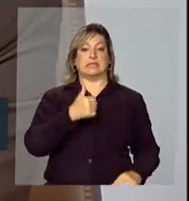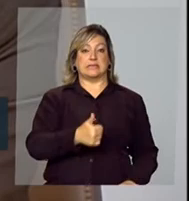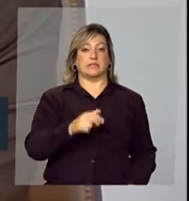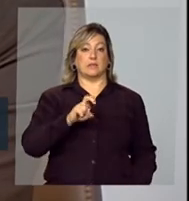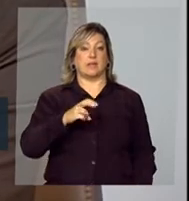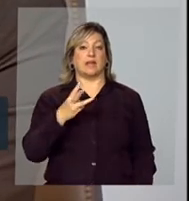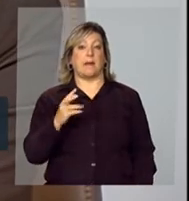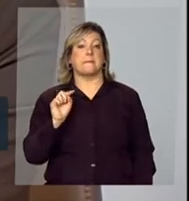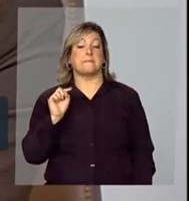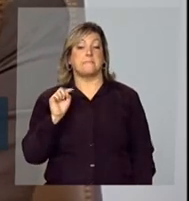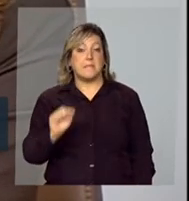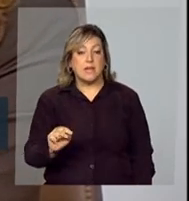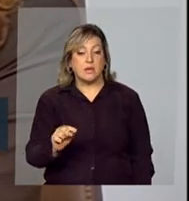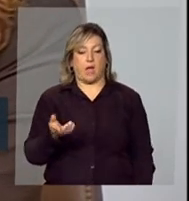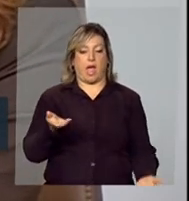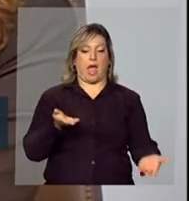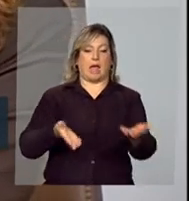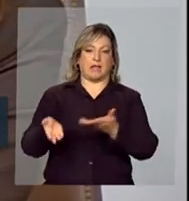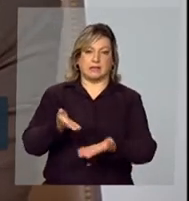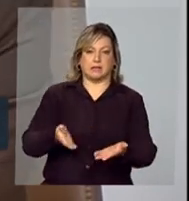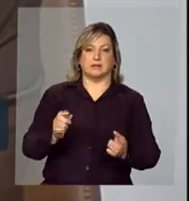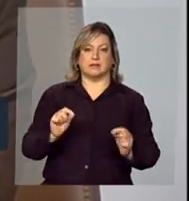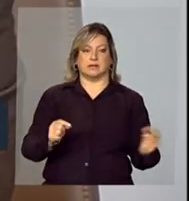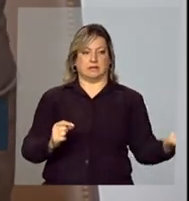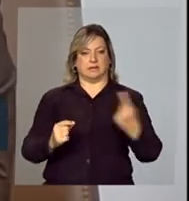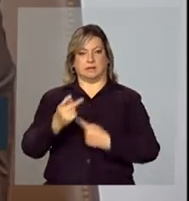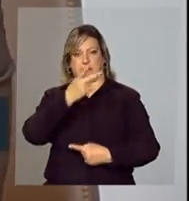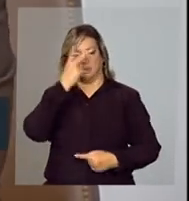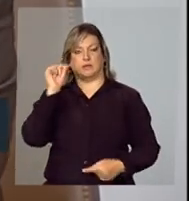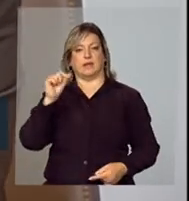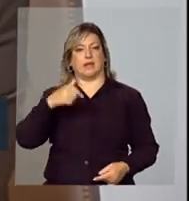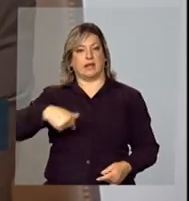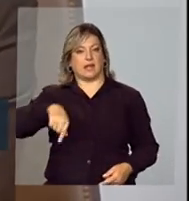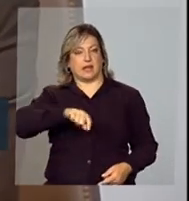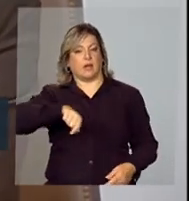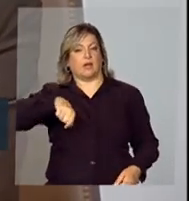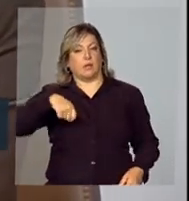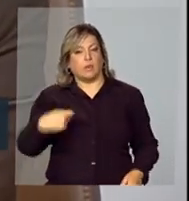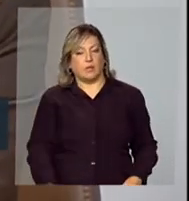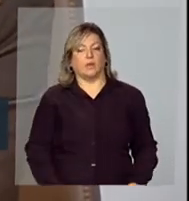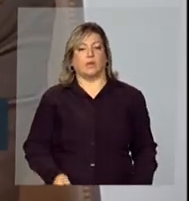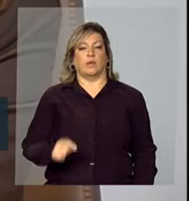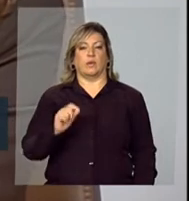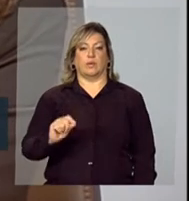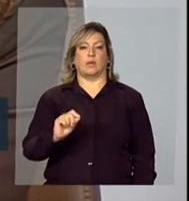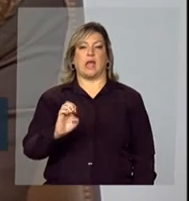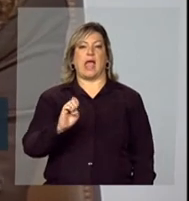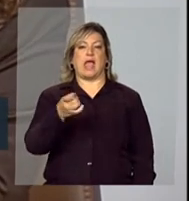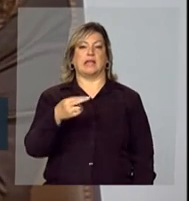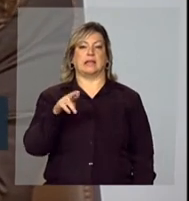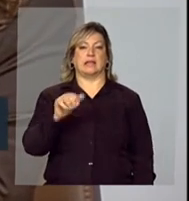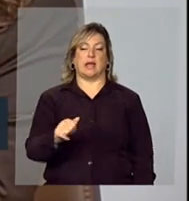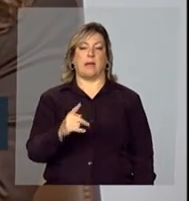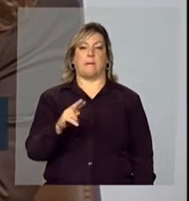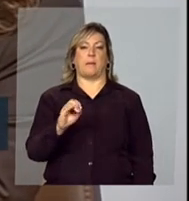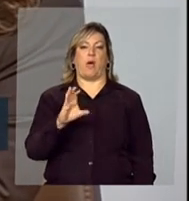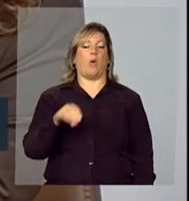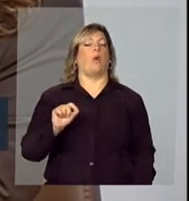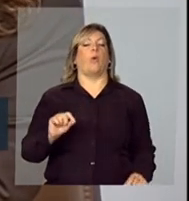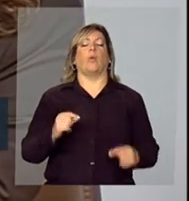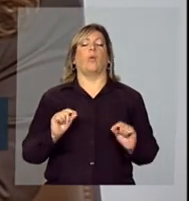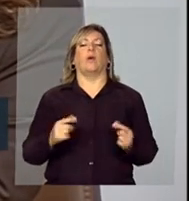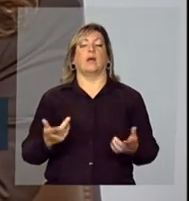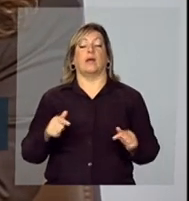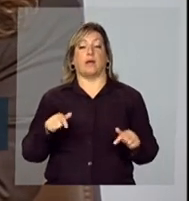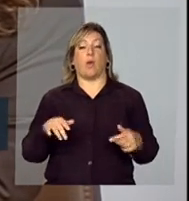153 mil atendimentos é o que nós classificamos como extra Procon que que é o Extra Procon é